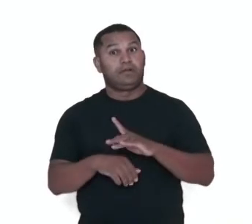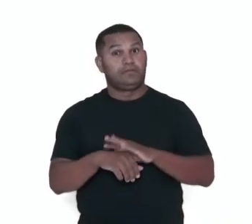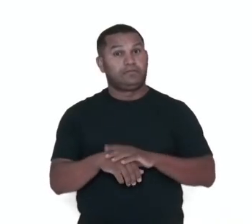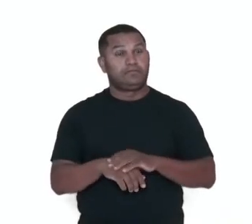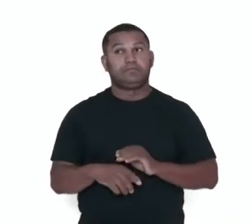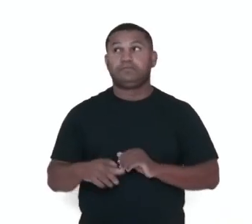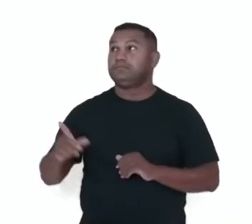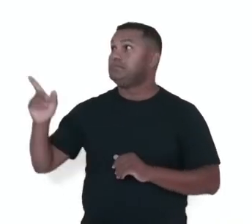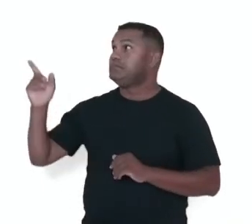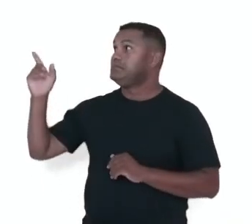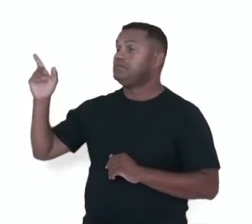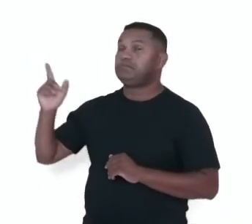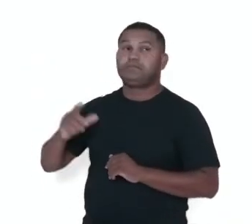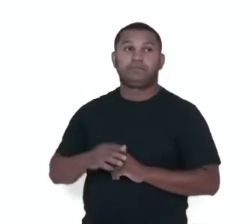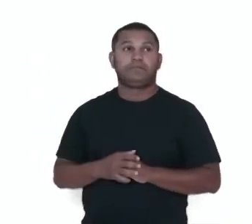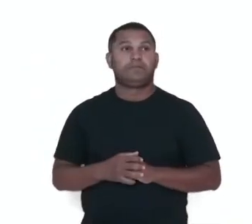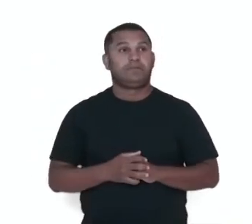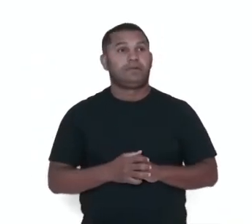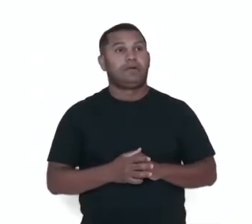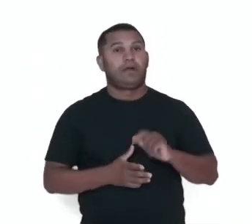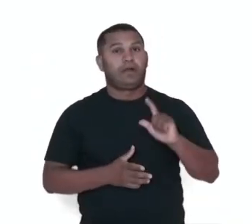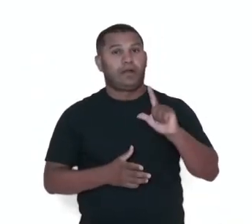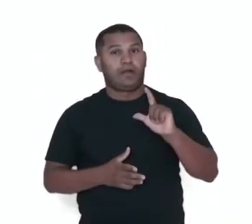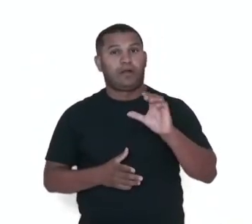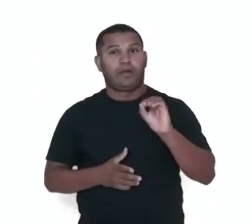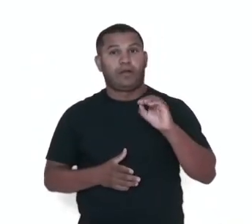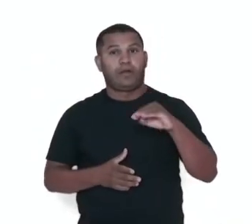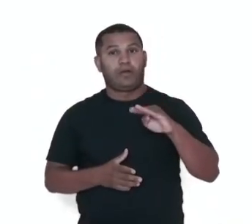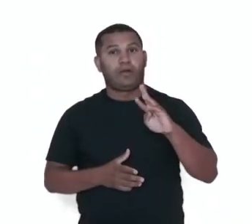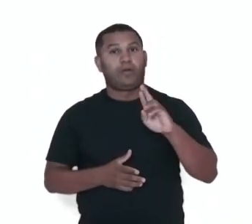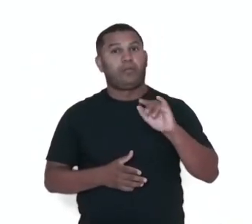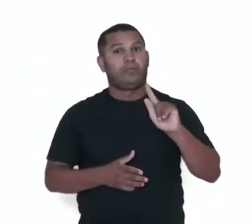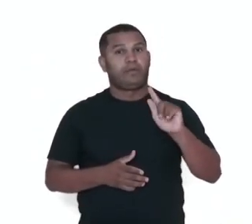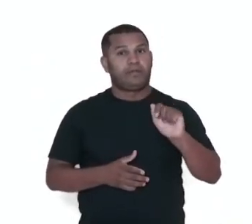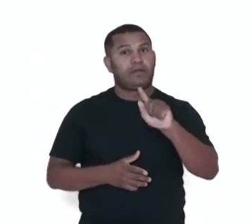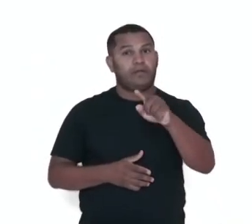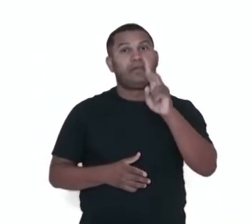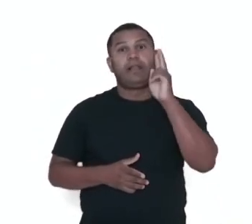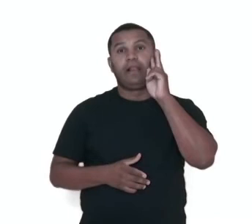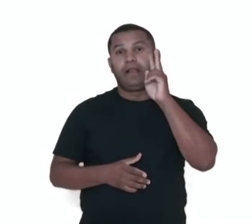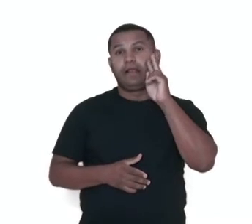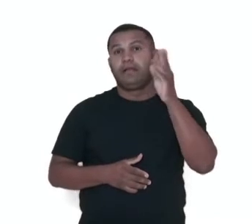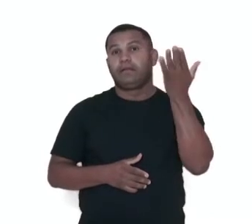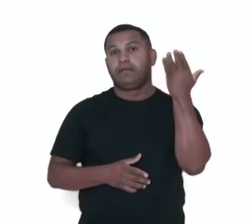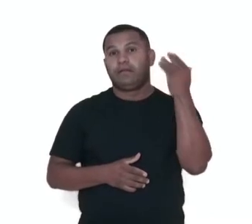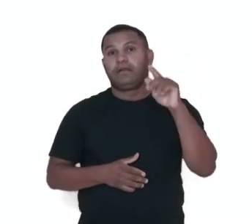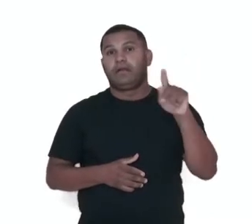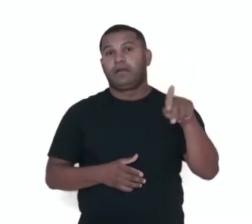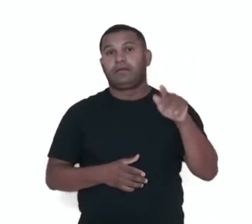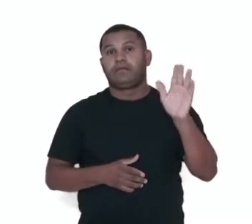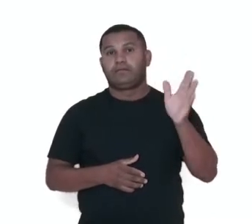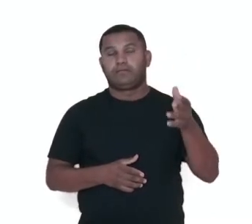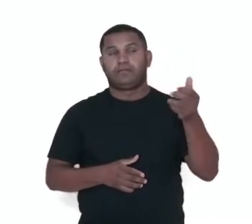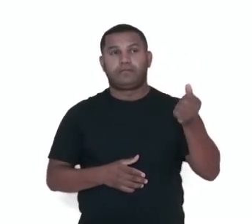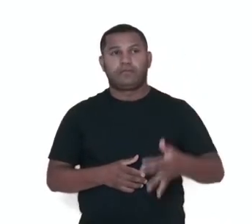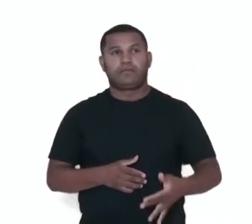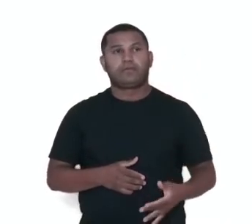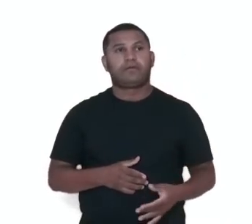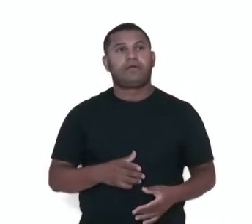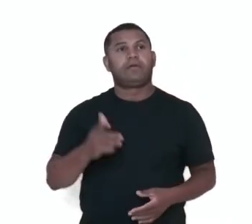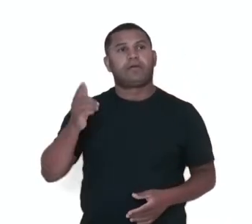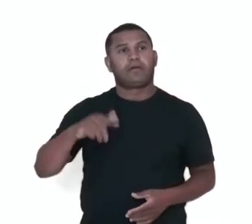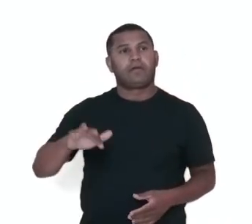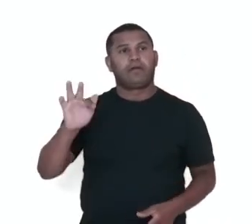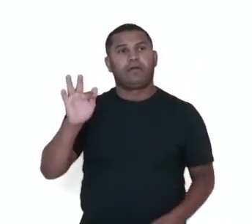né? Popularmente conhecido como lombriga. Aqui nós temos a filária. Nós temos aqui também